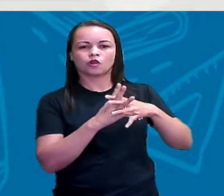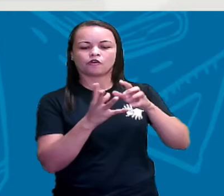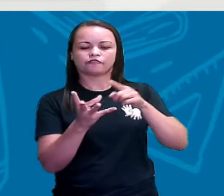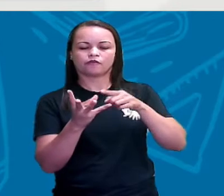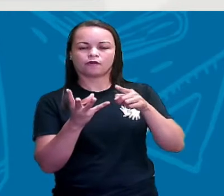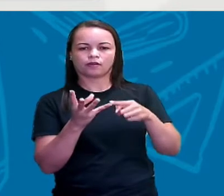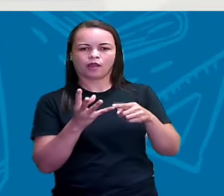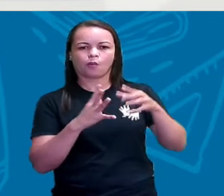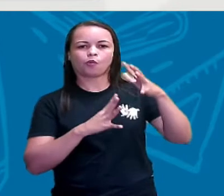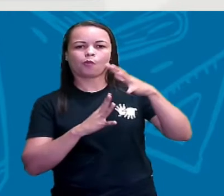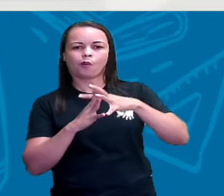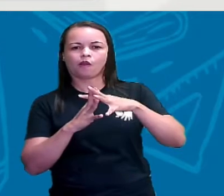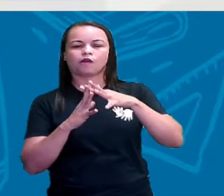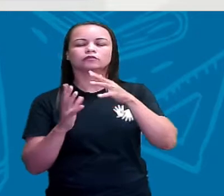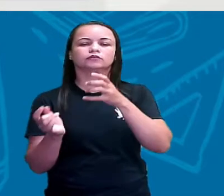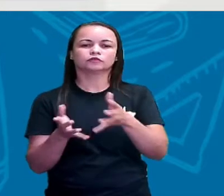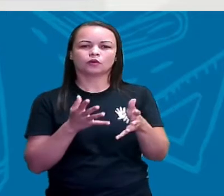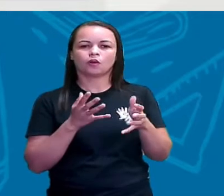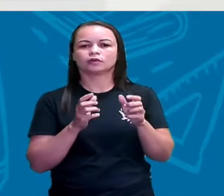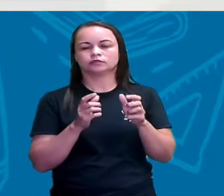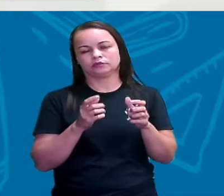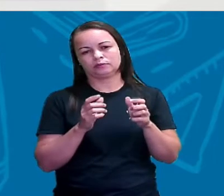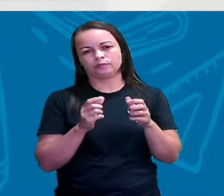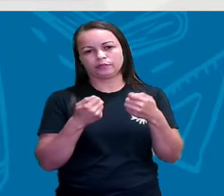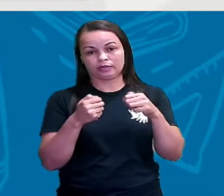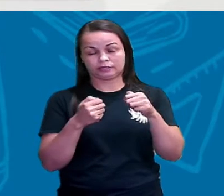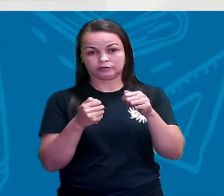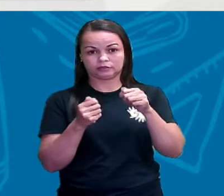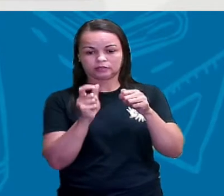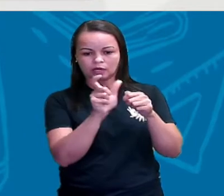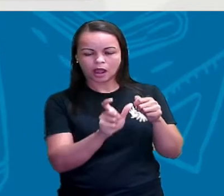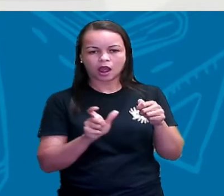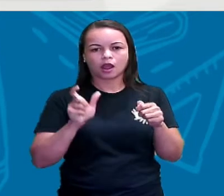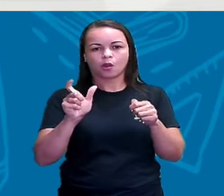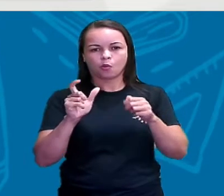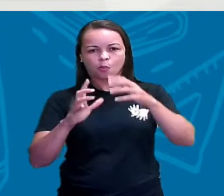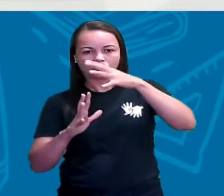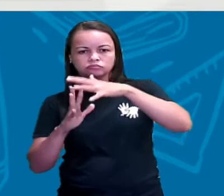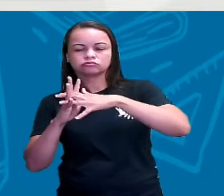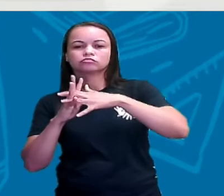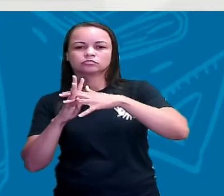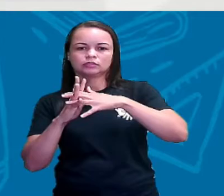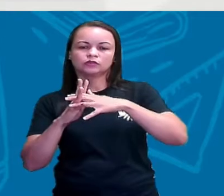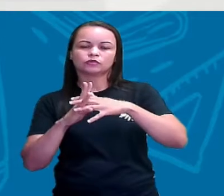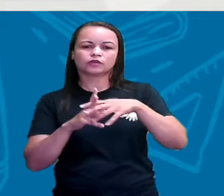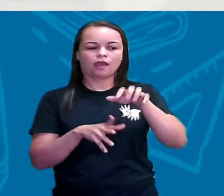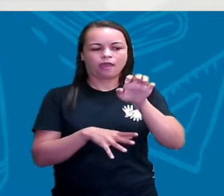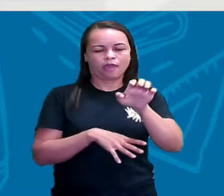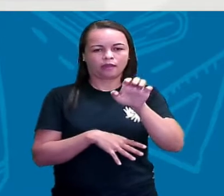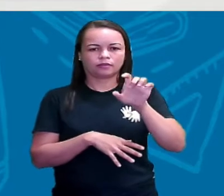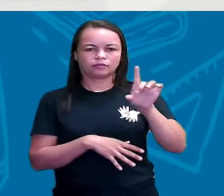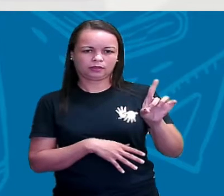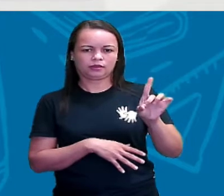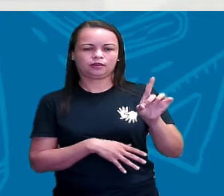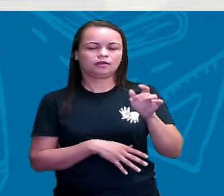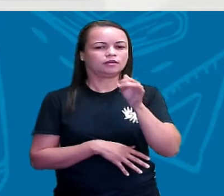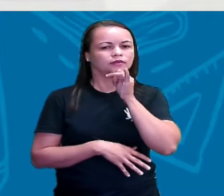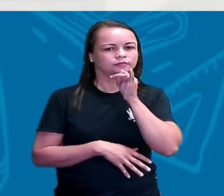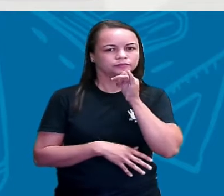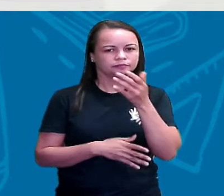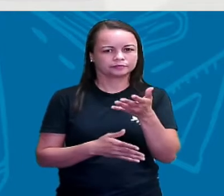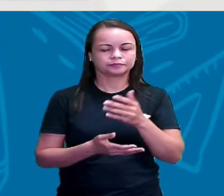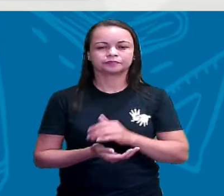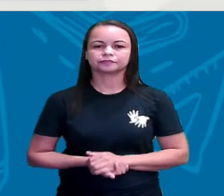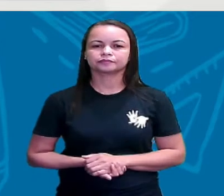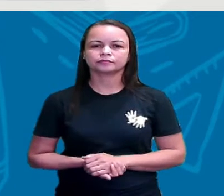que duplicar a última consoante, tá? E acrescenta ED. Então, nota os exemplos.